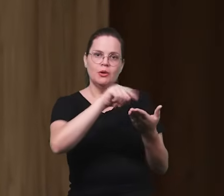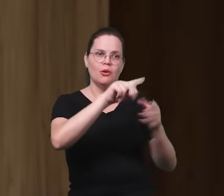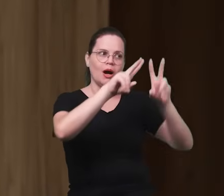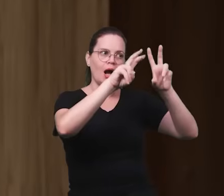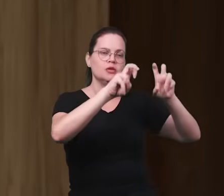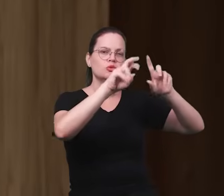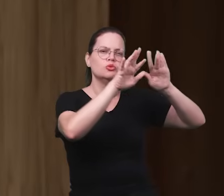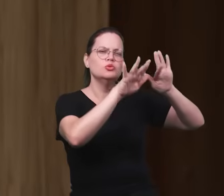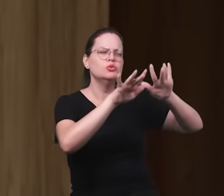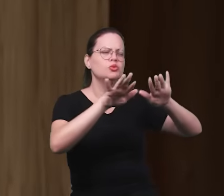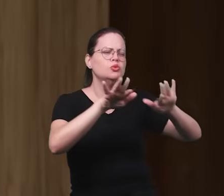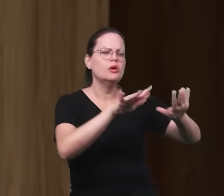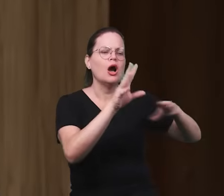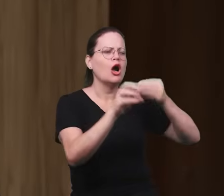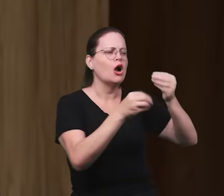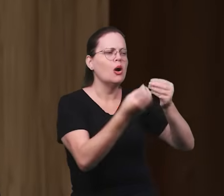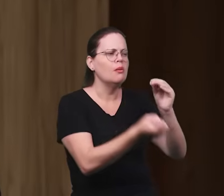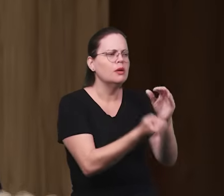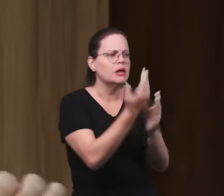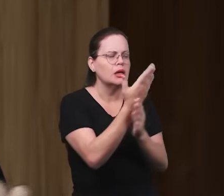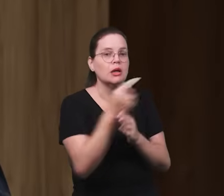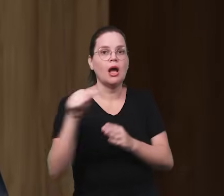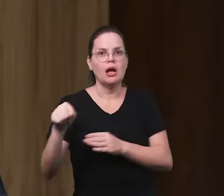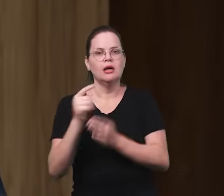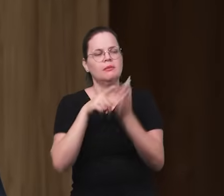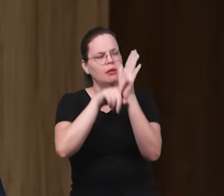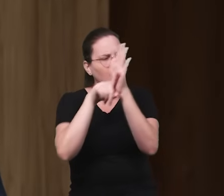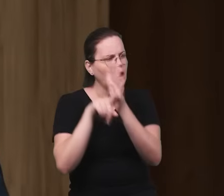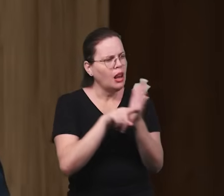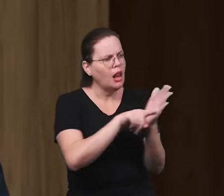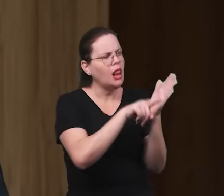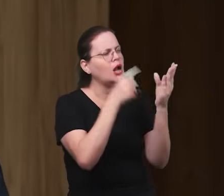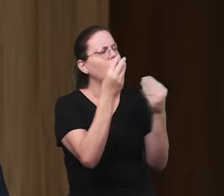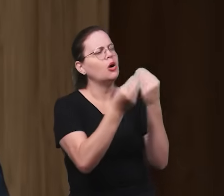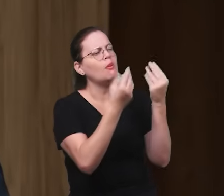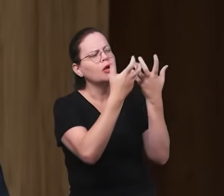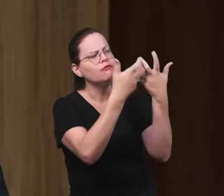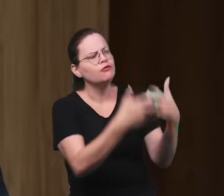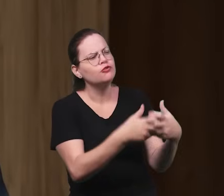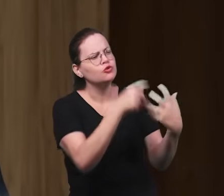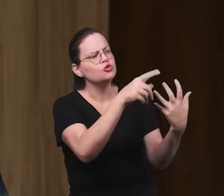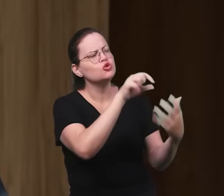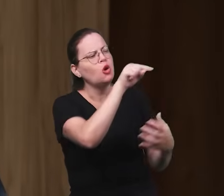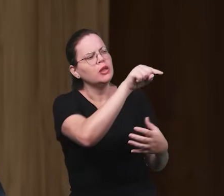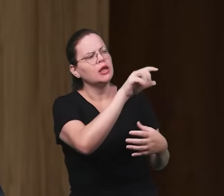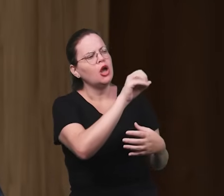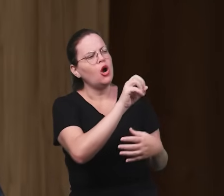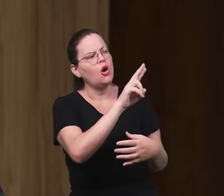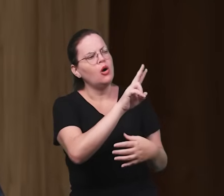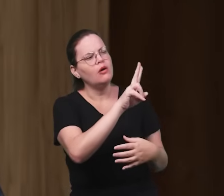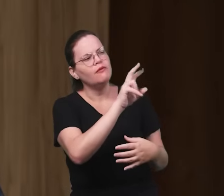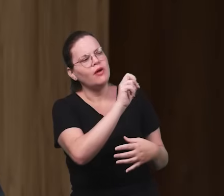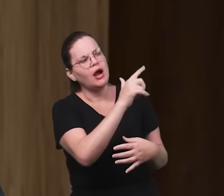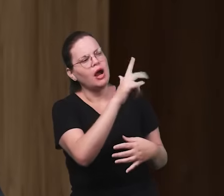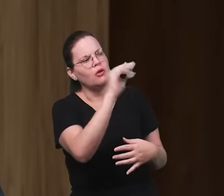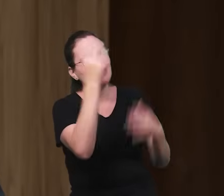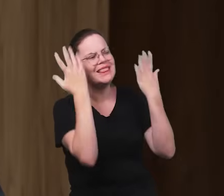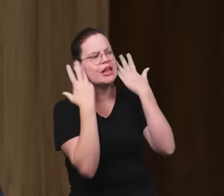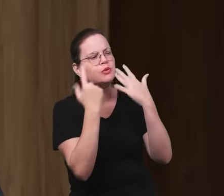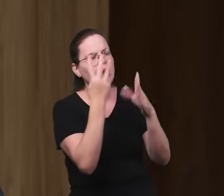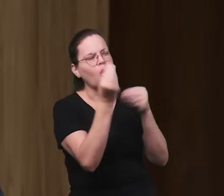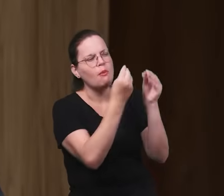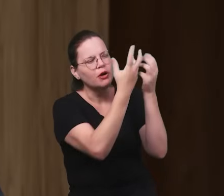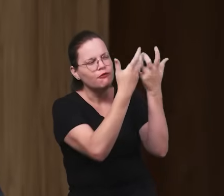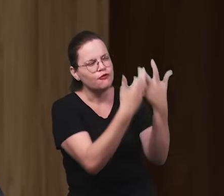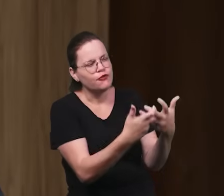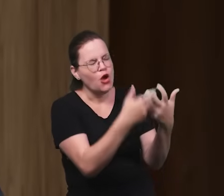Deus permitiu que acessemos esse conhecimento de como que funciona a obra criadora e foi desenvolvendo a tecnologia. E do outro